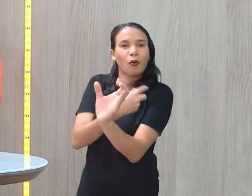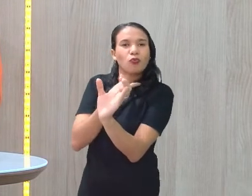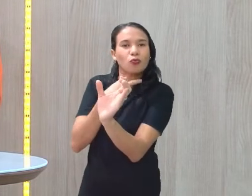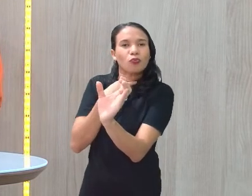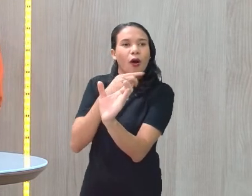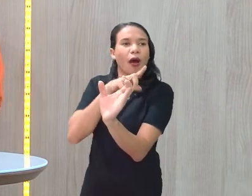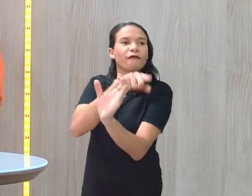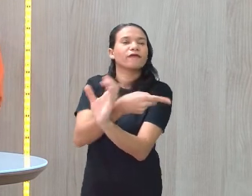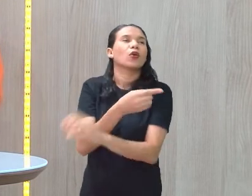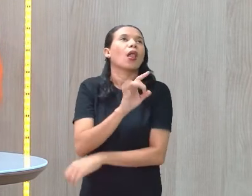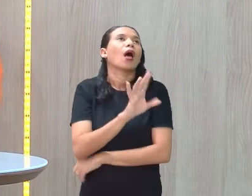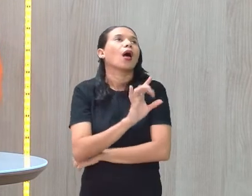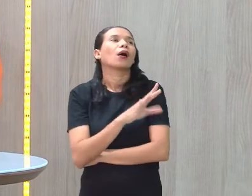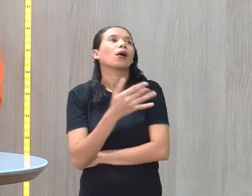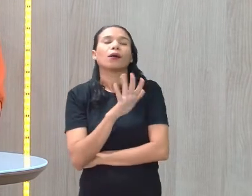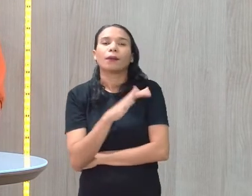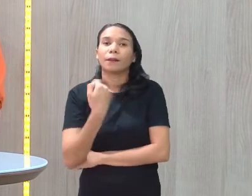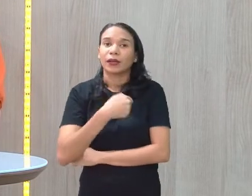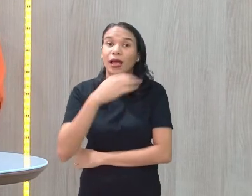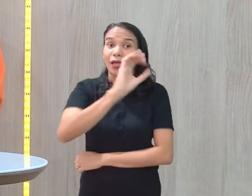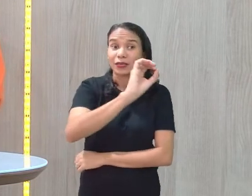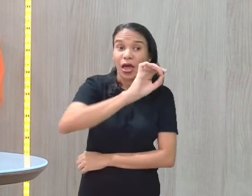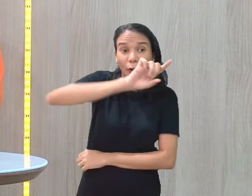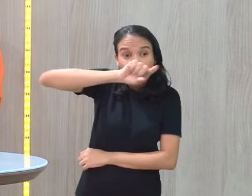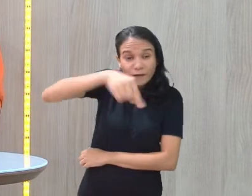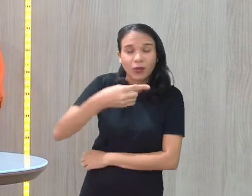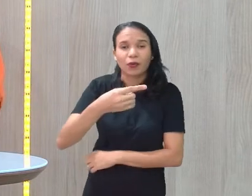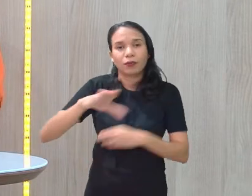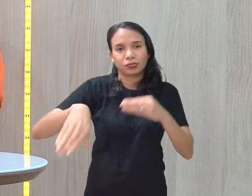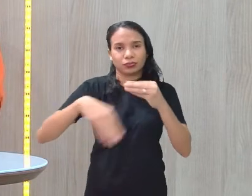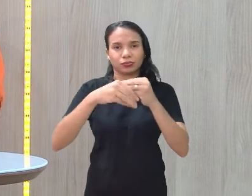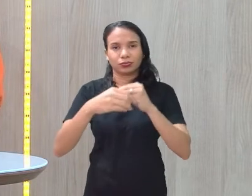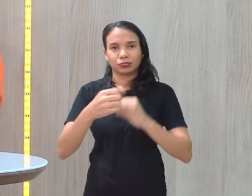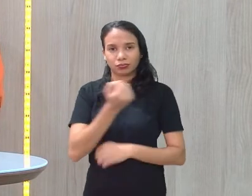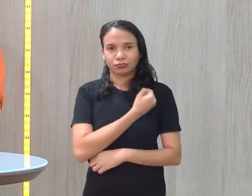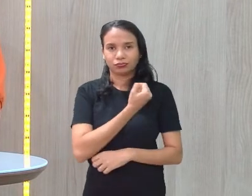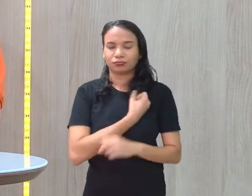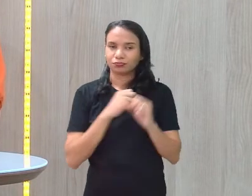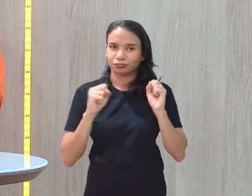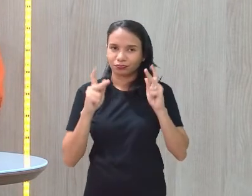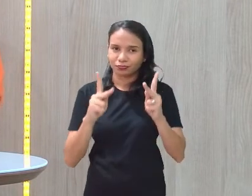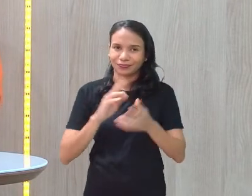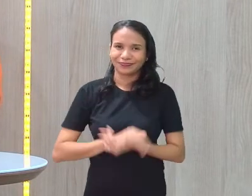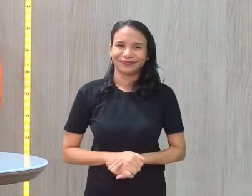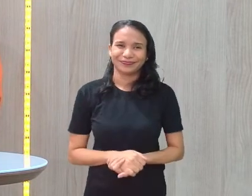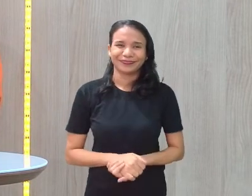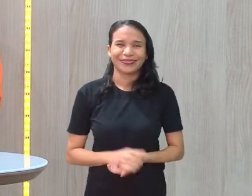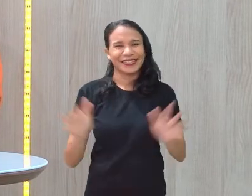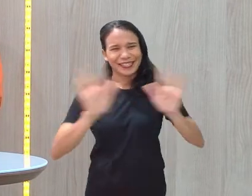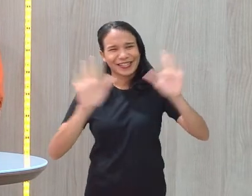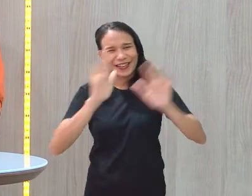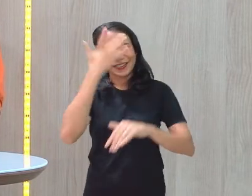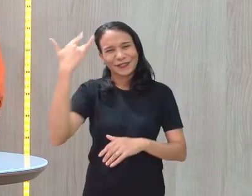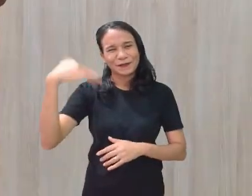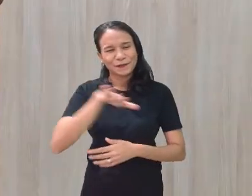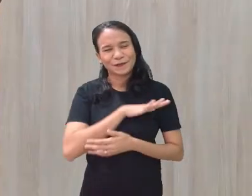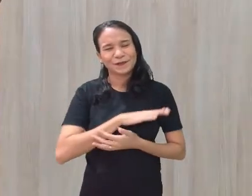vírgula lá solta, eu tenho que colocar um zero para compor esse número. Ok? Pedro. Tchau, tchau,